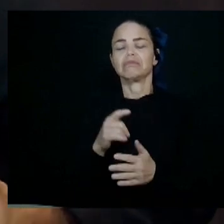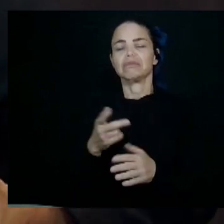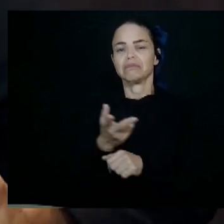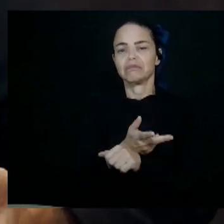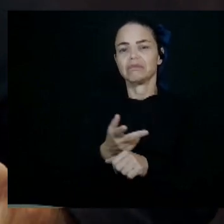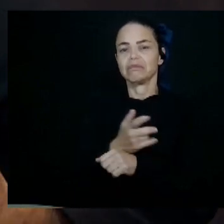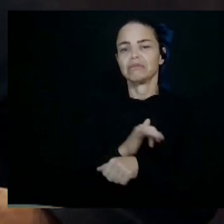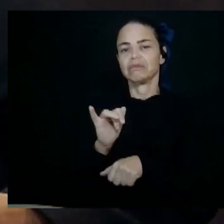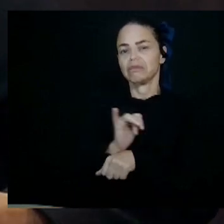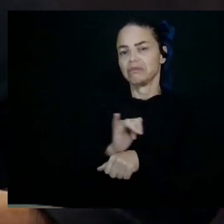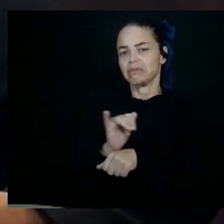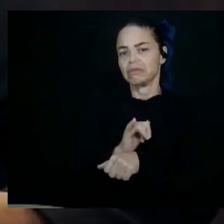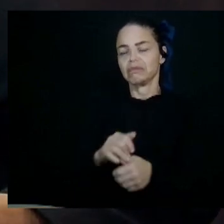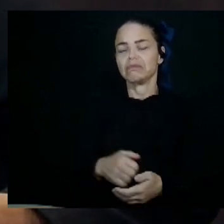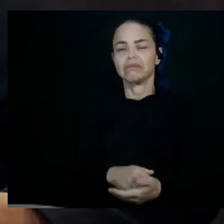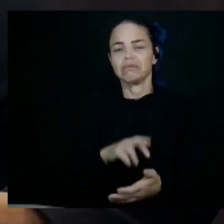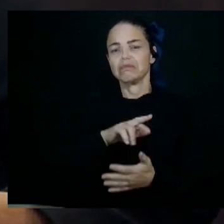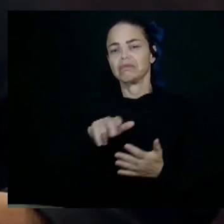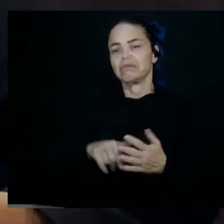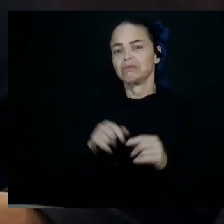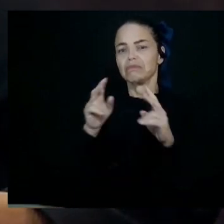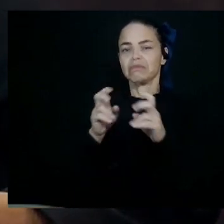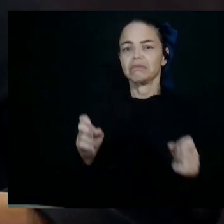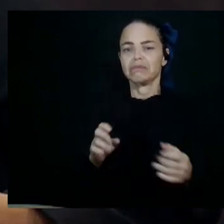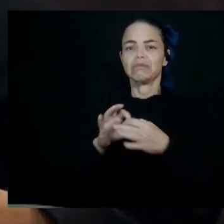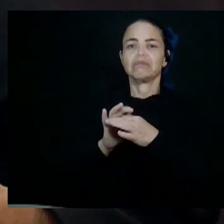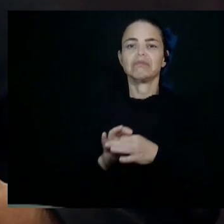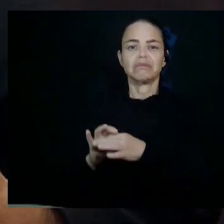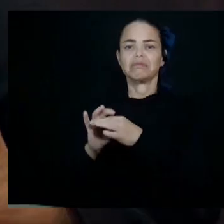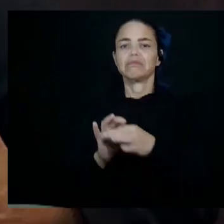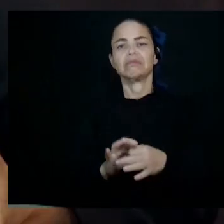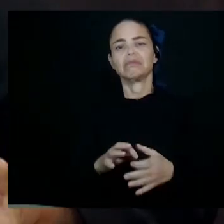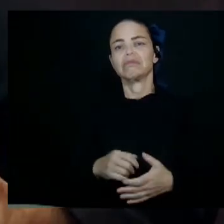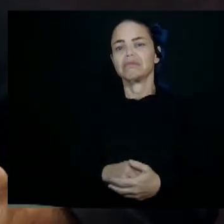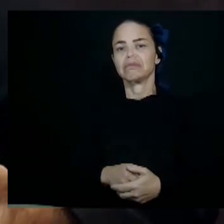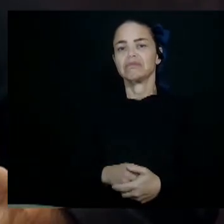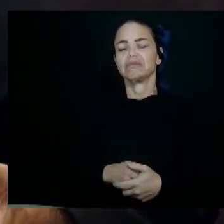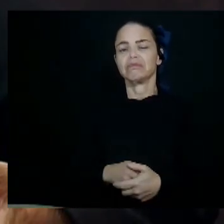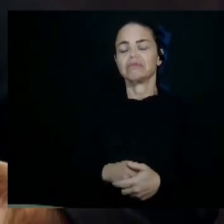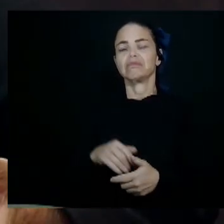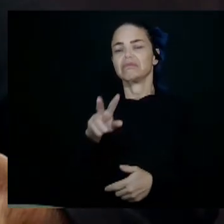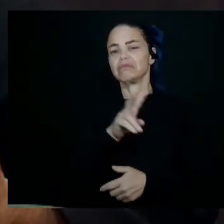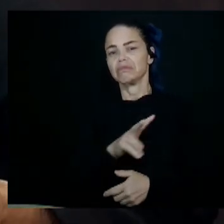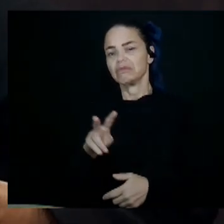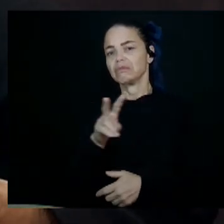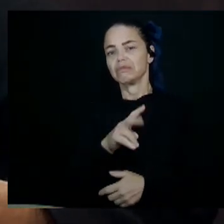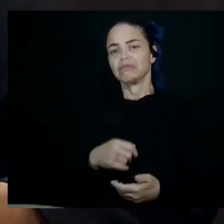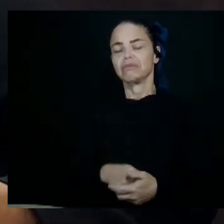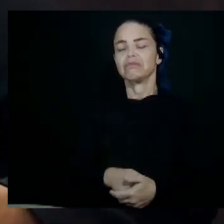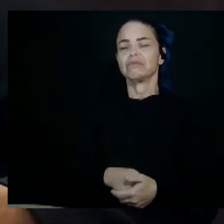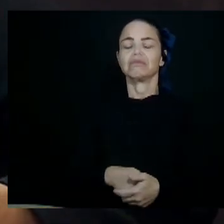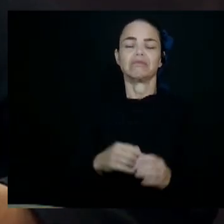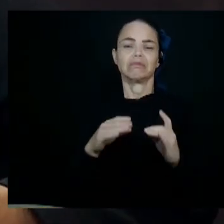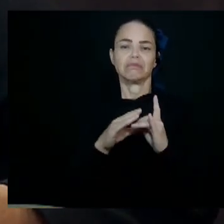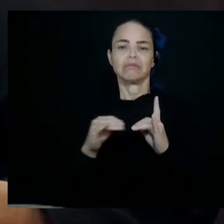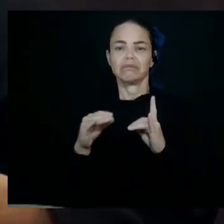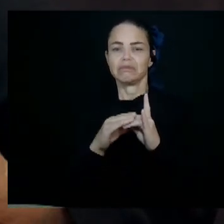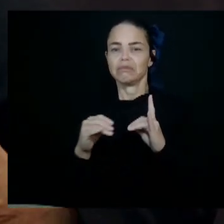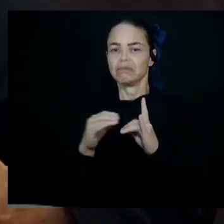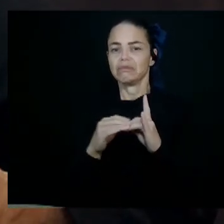YouTube sobre os diversos temas ligados ao vegetarianismo estrito e ao